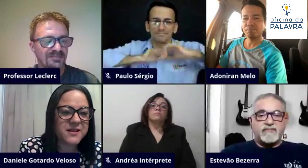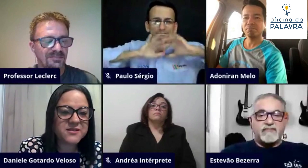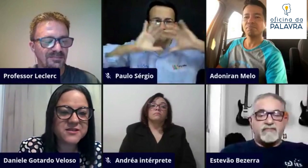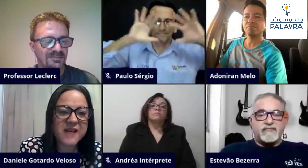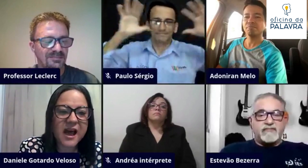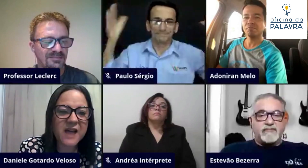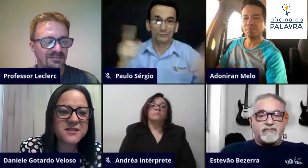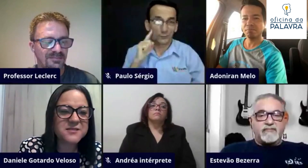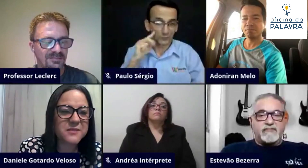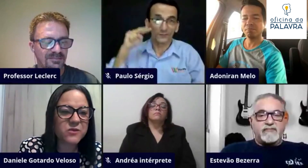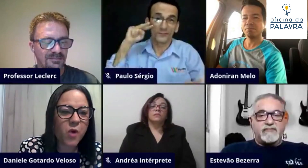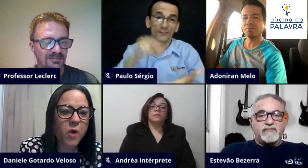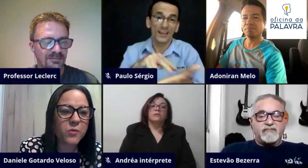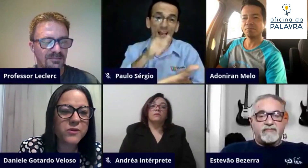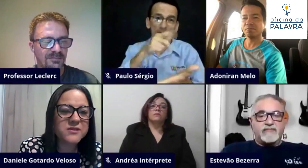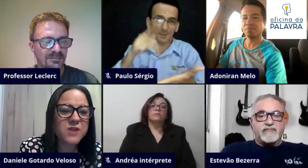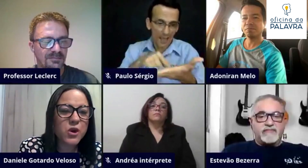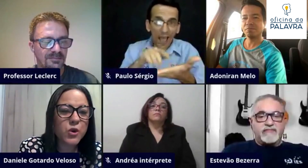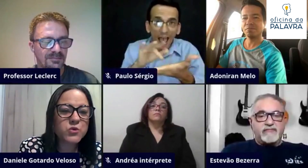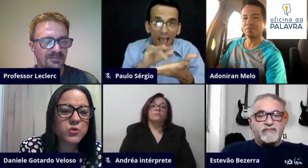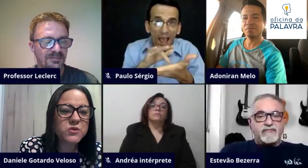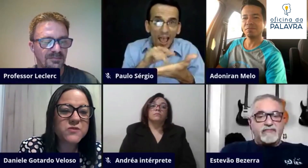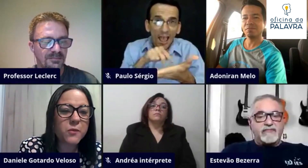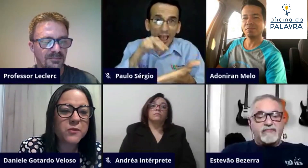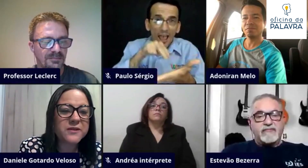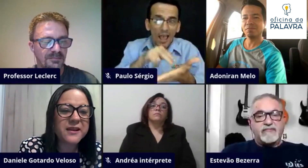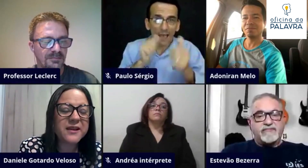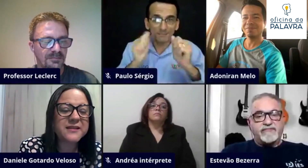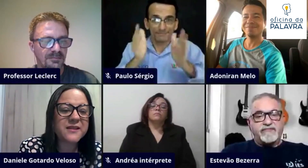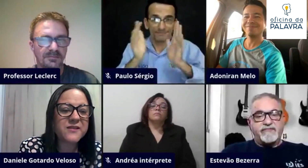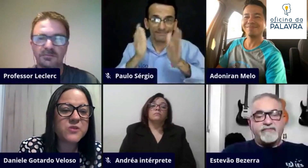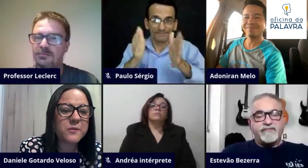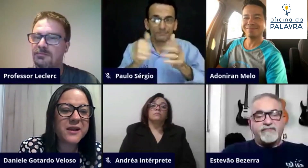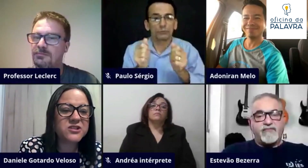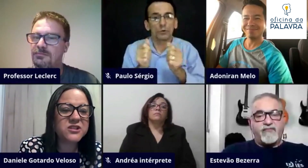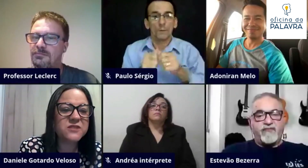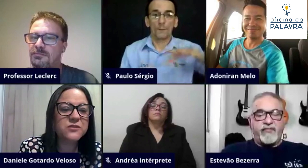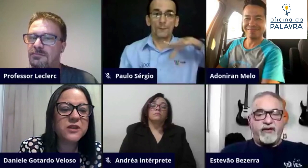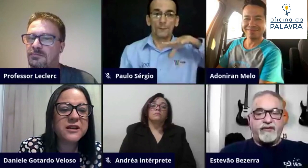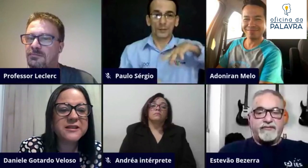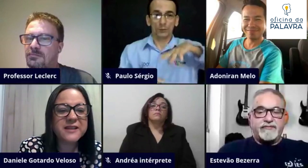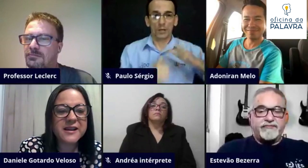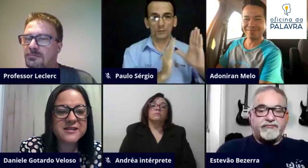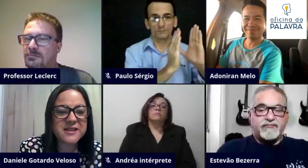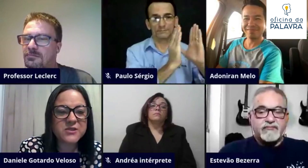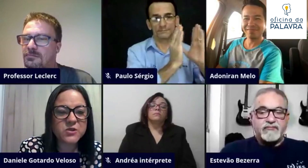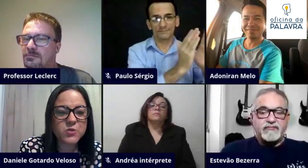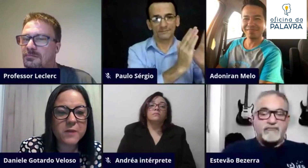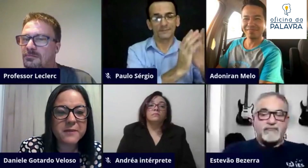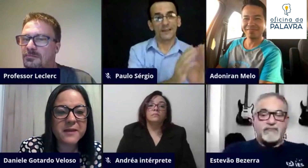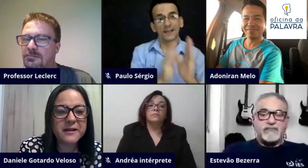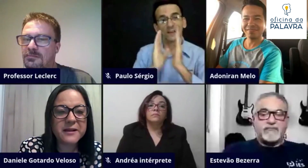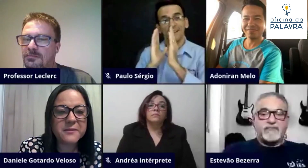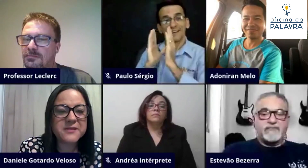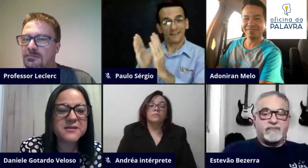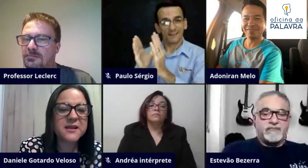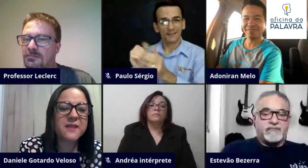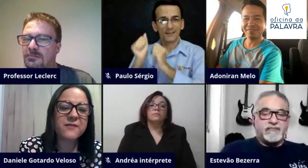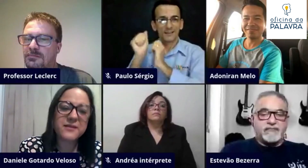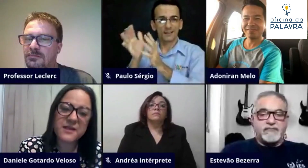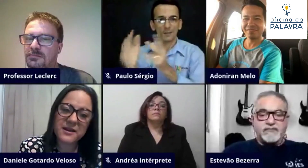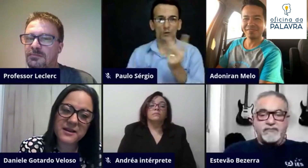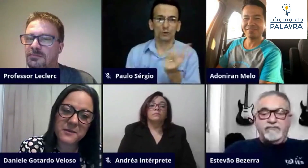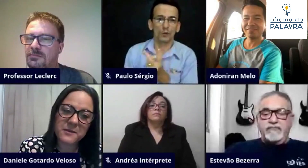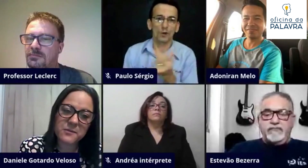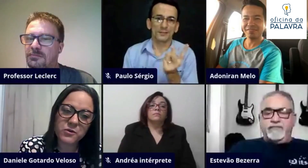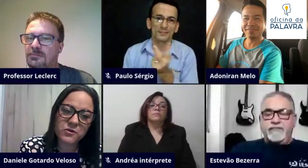pequenas, grandes cidades, metrópoles, os surdos vão poder, através do aplicativo, ter acesso à sua Bíblia em Libras. Vai